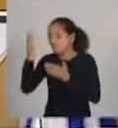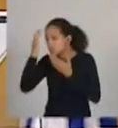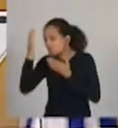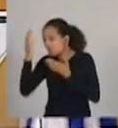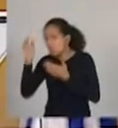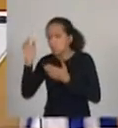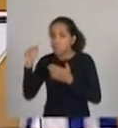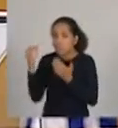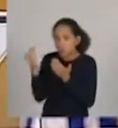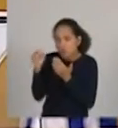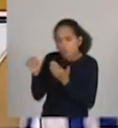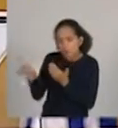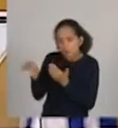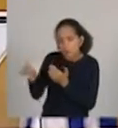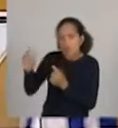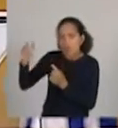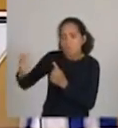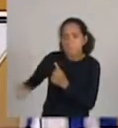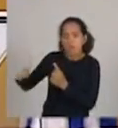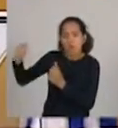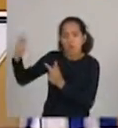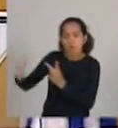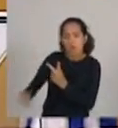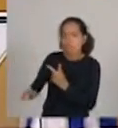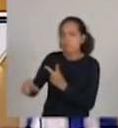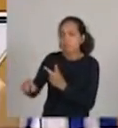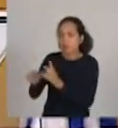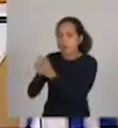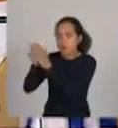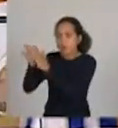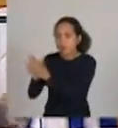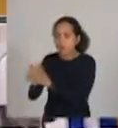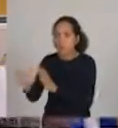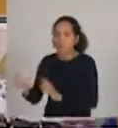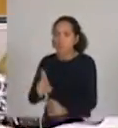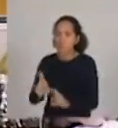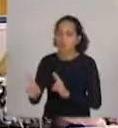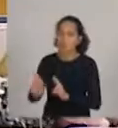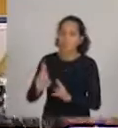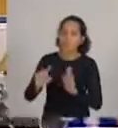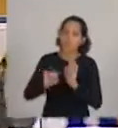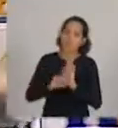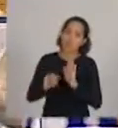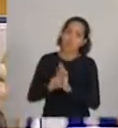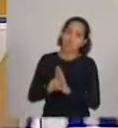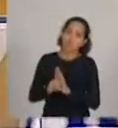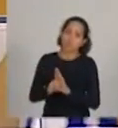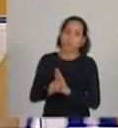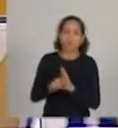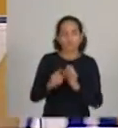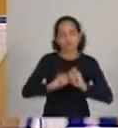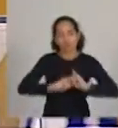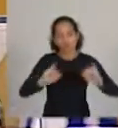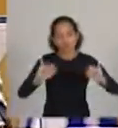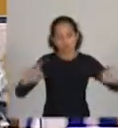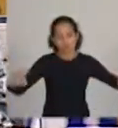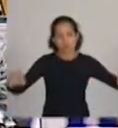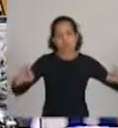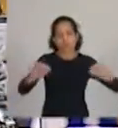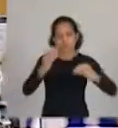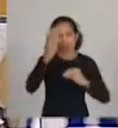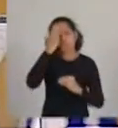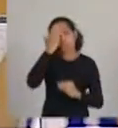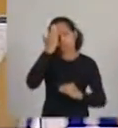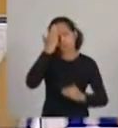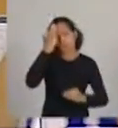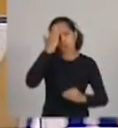análises realizadas, ter dado negativo. Então, é uma fala que a gente traz, porque a gente